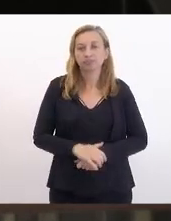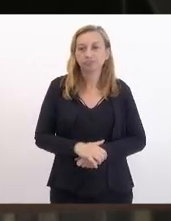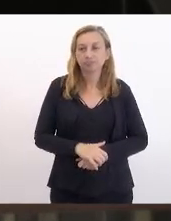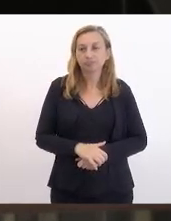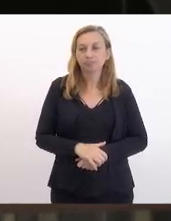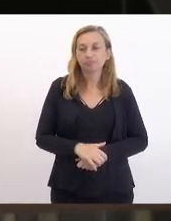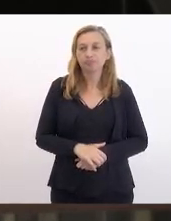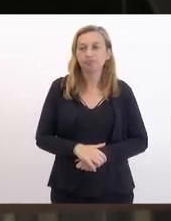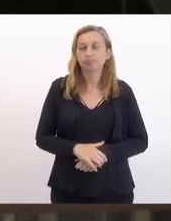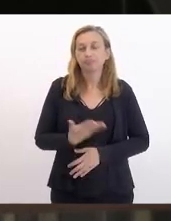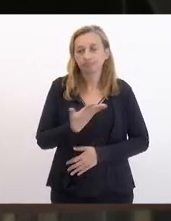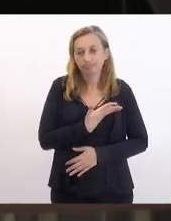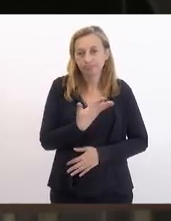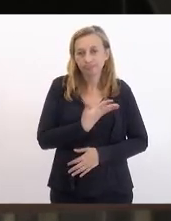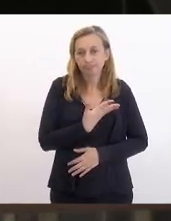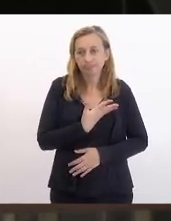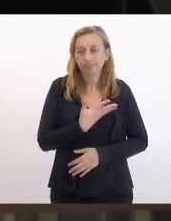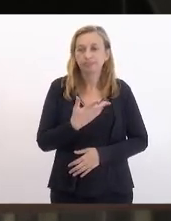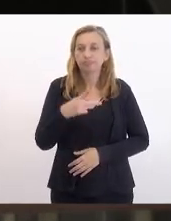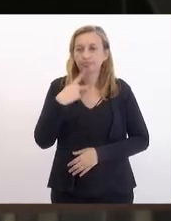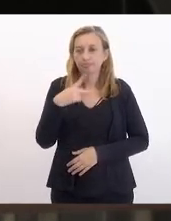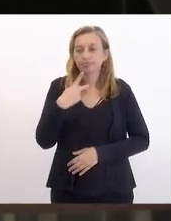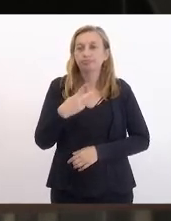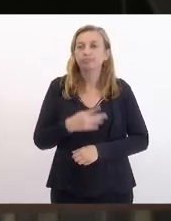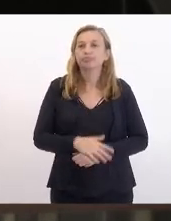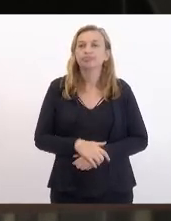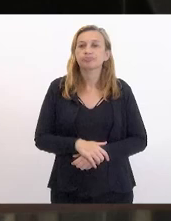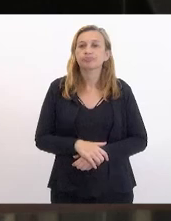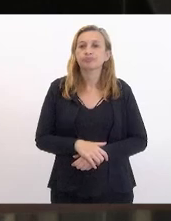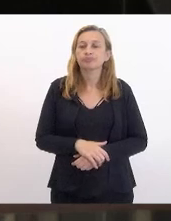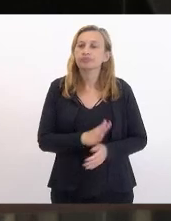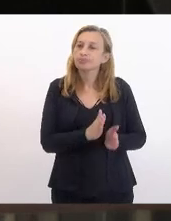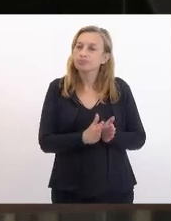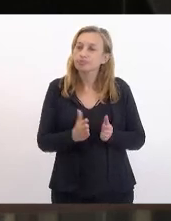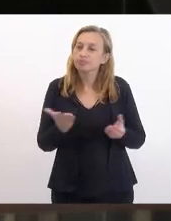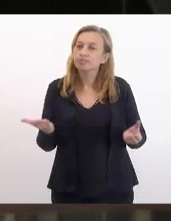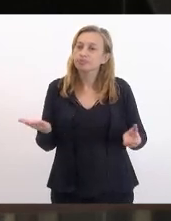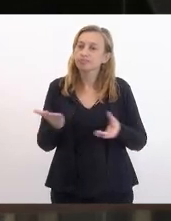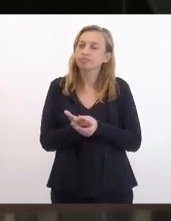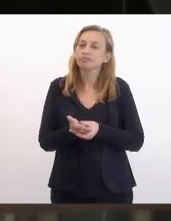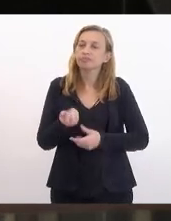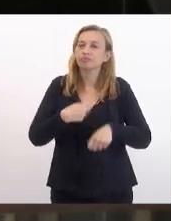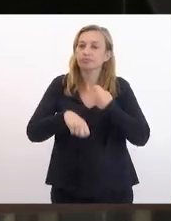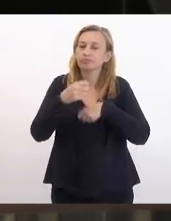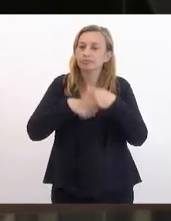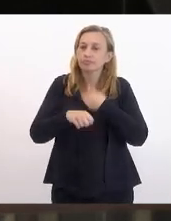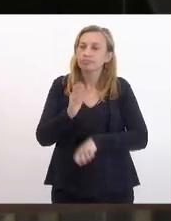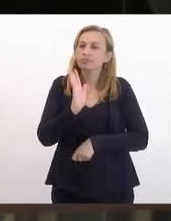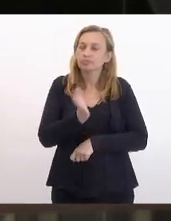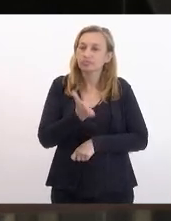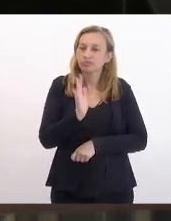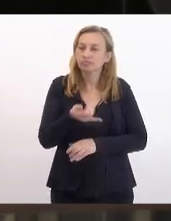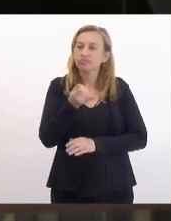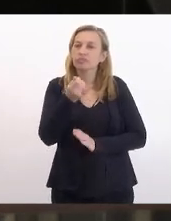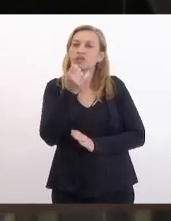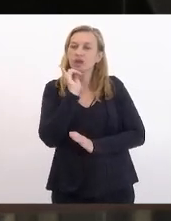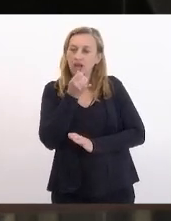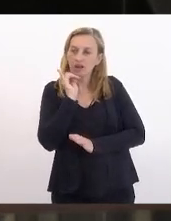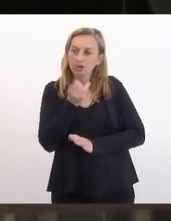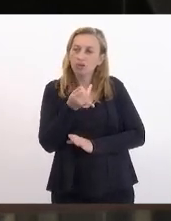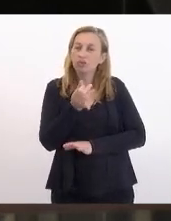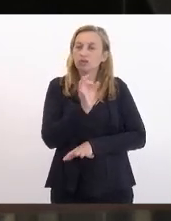meus amigos Vale ressaltar que processo administrativo já tem relatórios